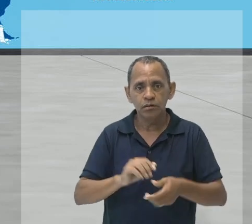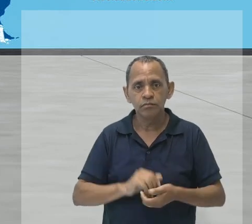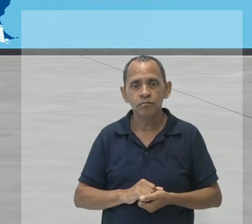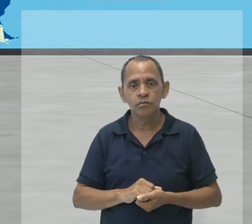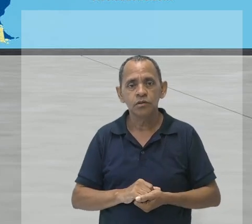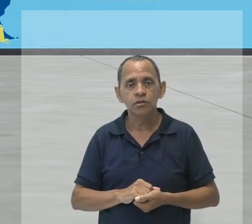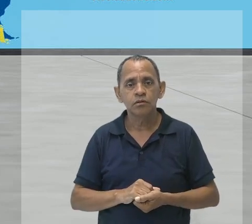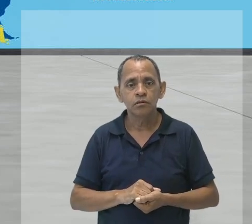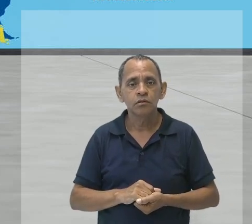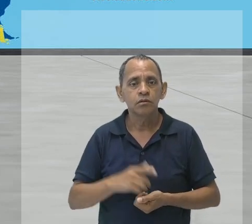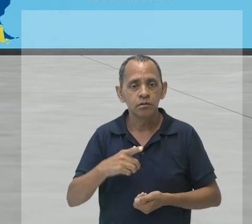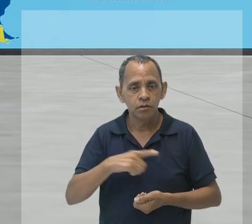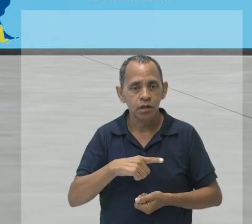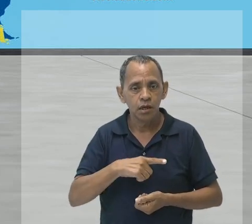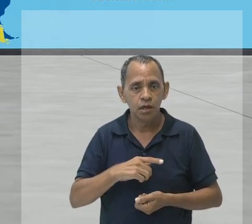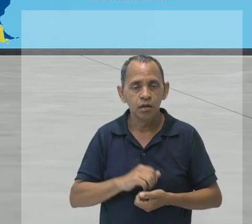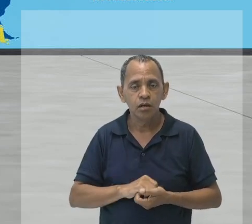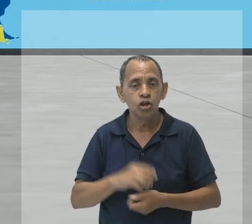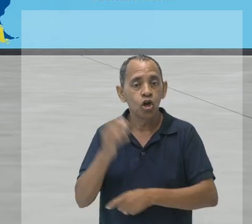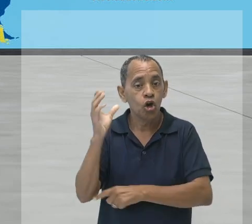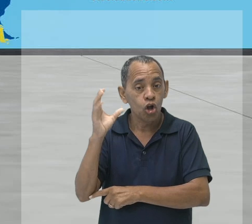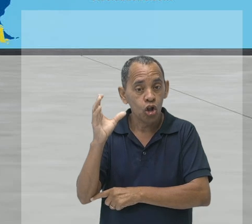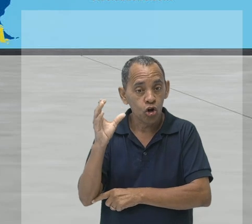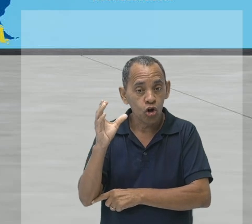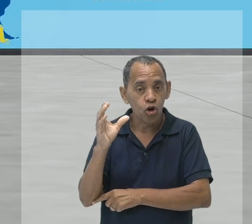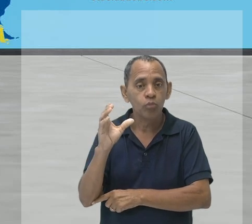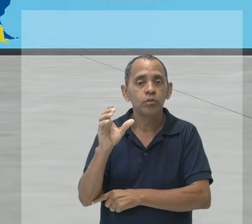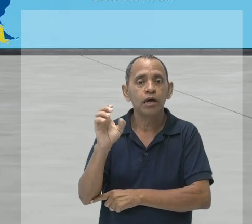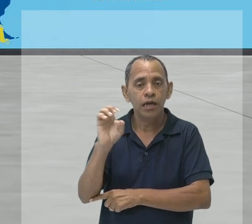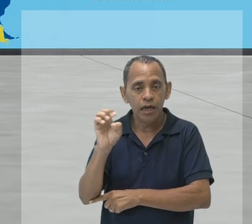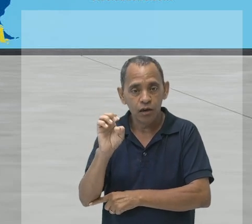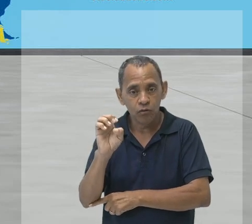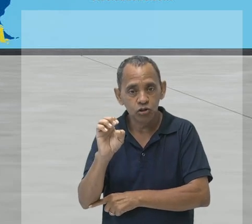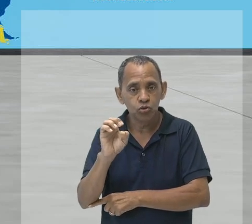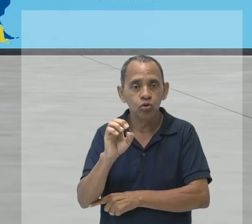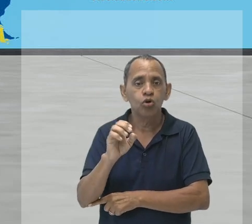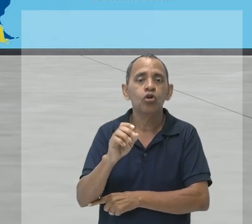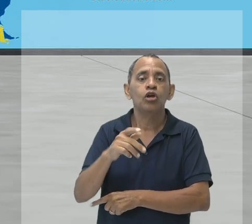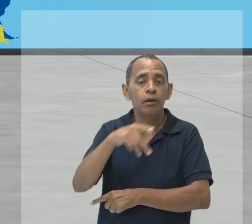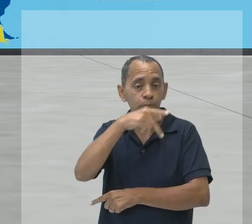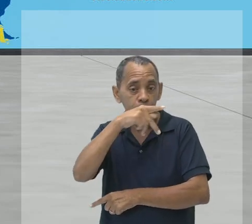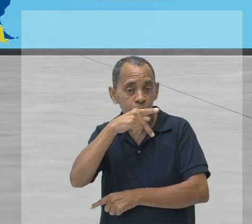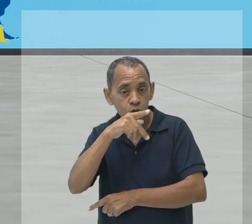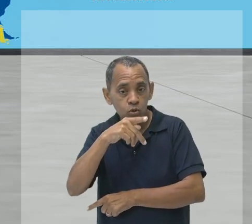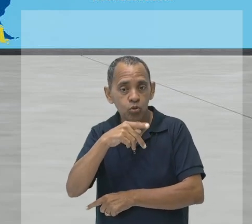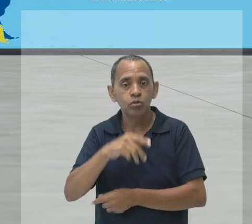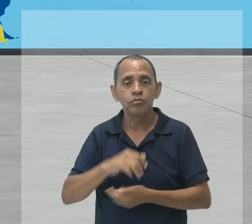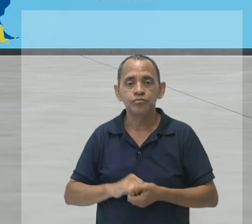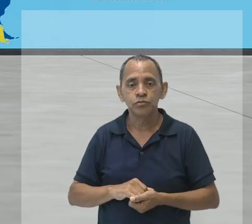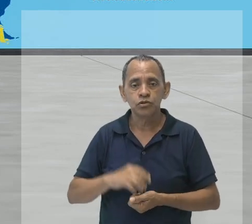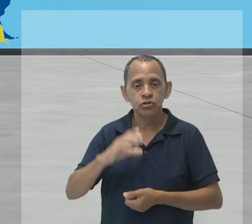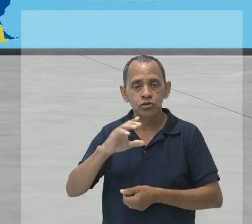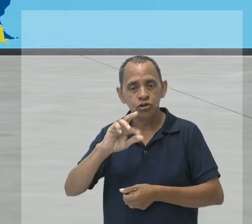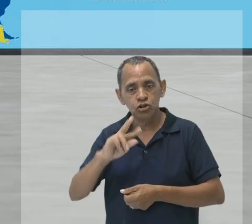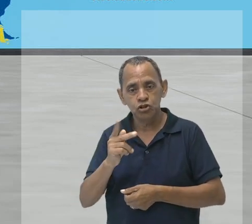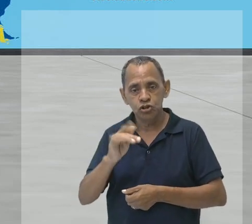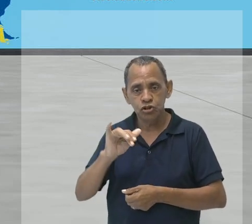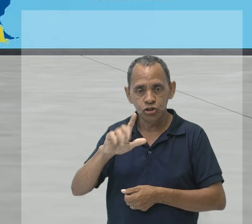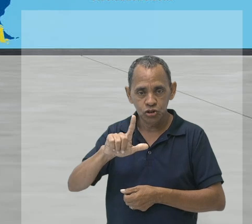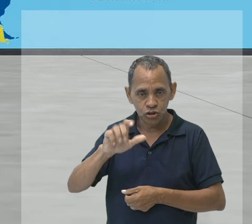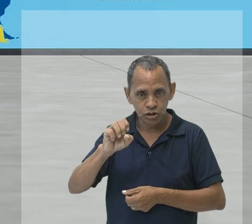países associados. Entre eles estão ali a Colômbia, o Equador, o Peru, o Chile. A Bolívia